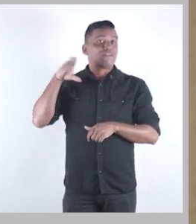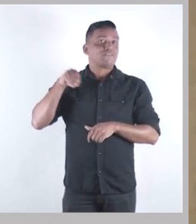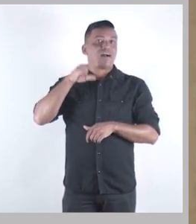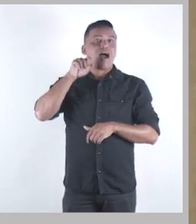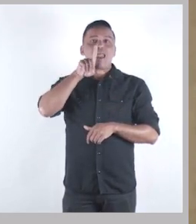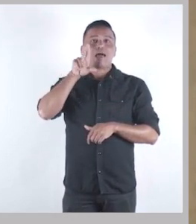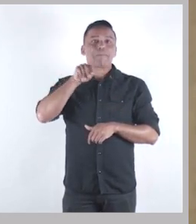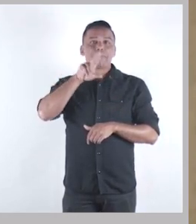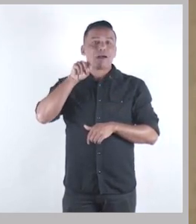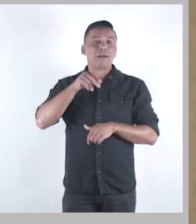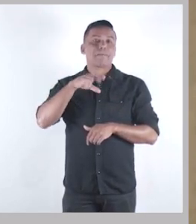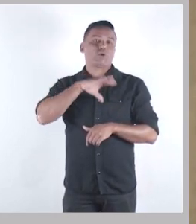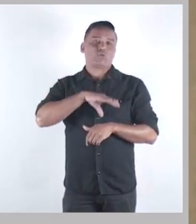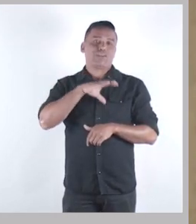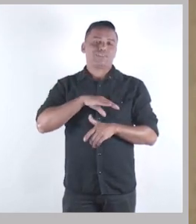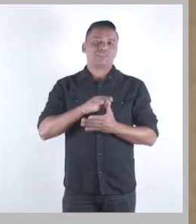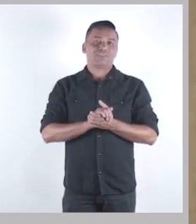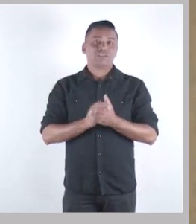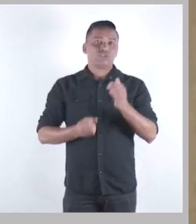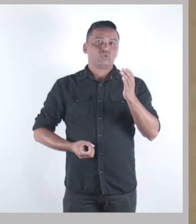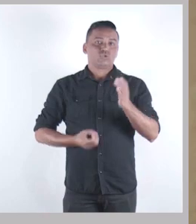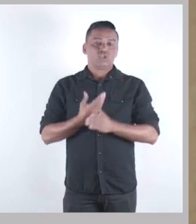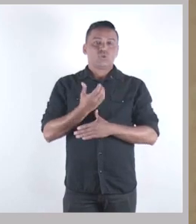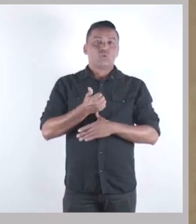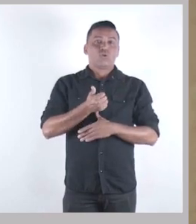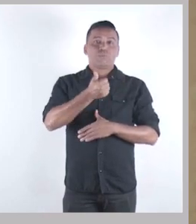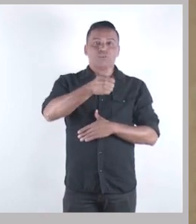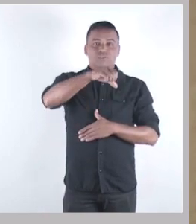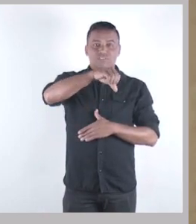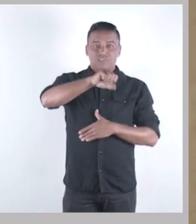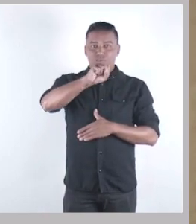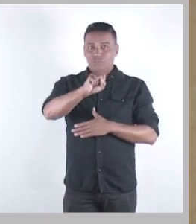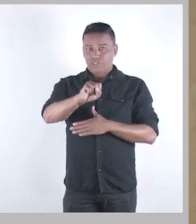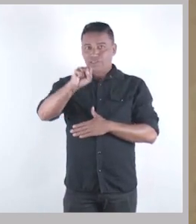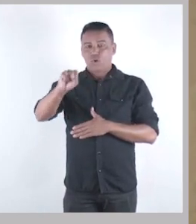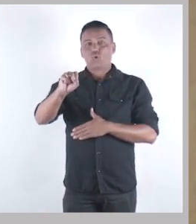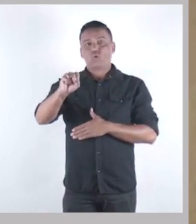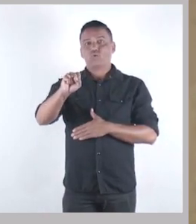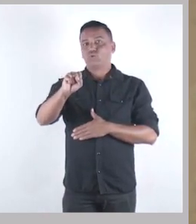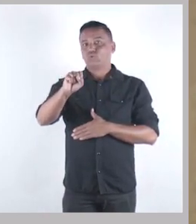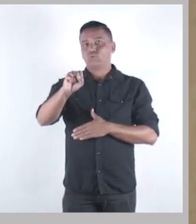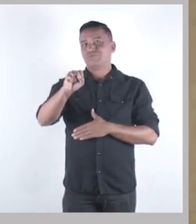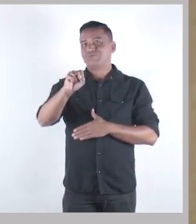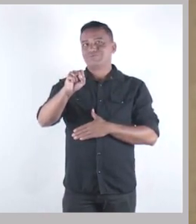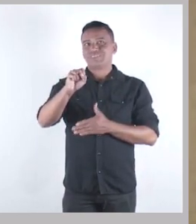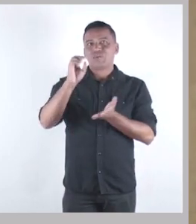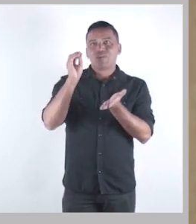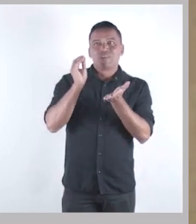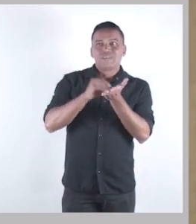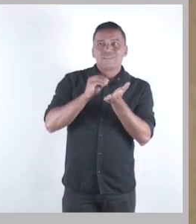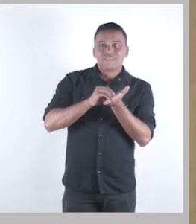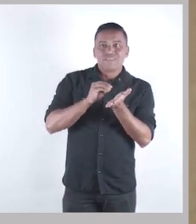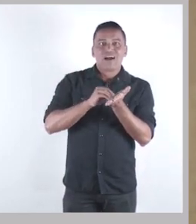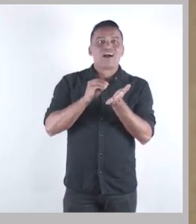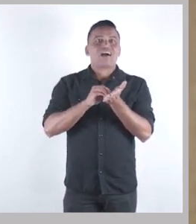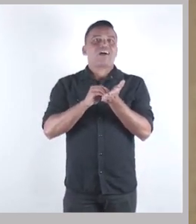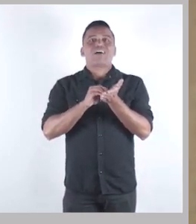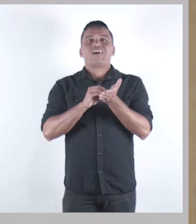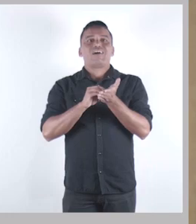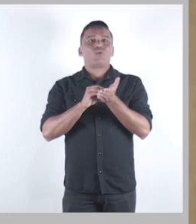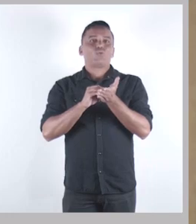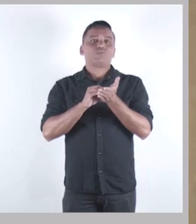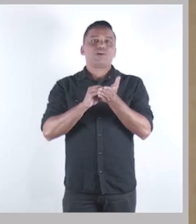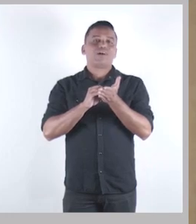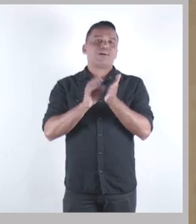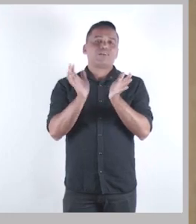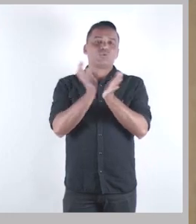surgiu inicialmente em 88, que é para cobrir as lacunas da falta de editoras em Moçambique e nos